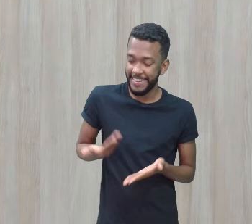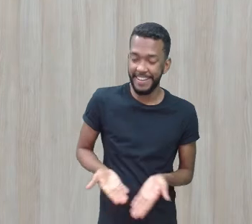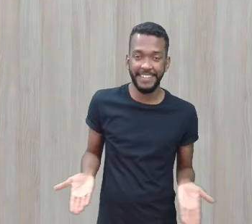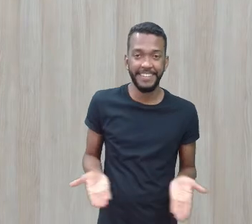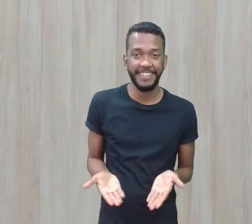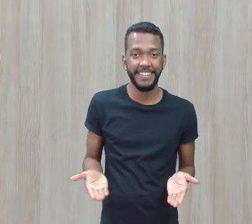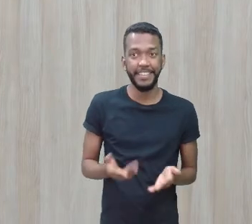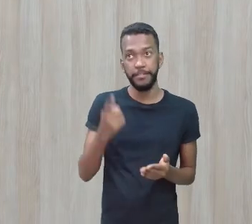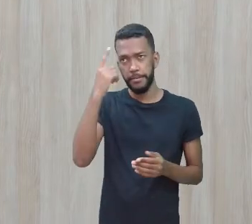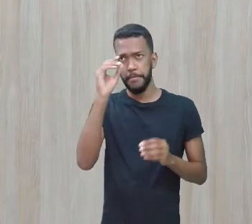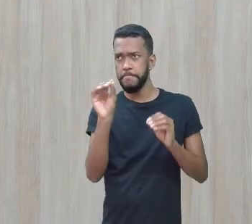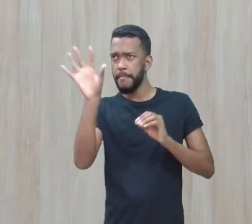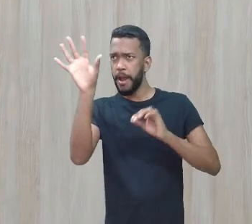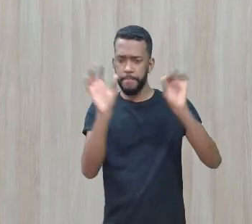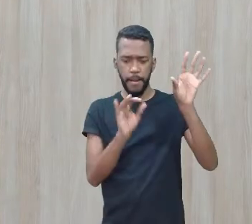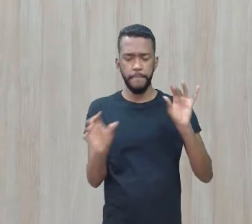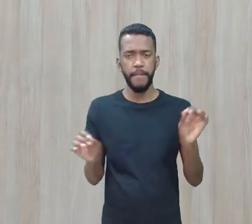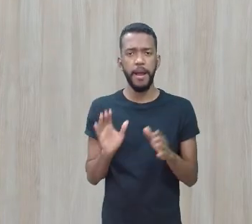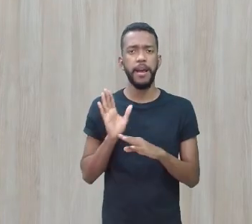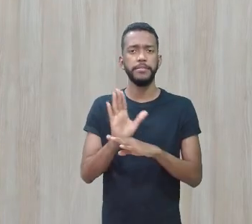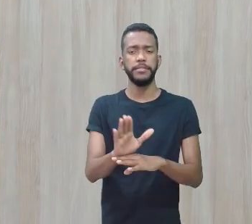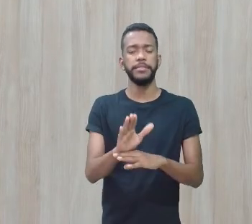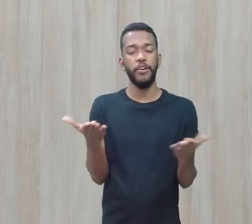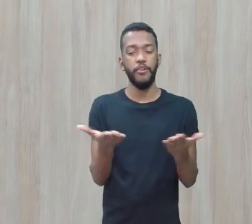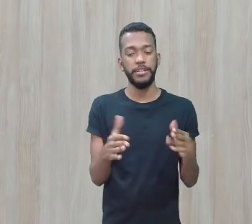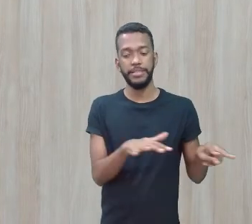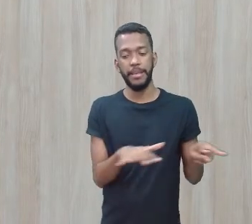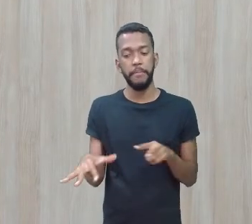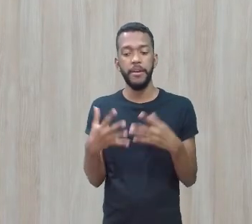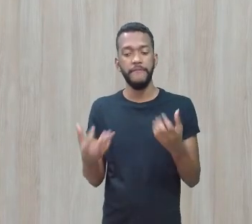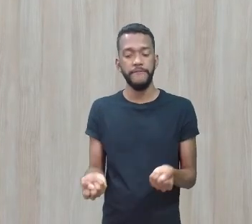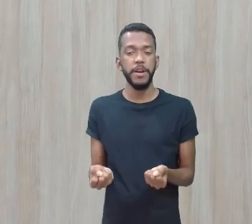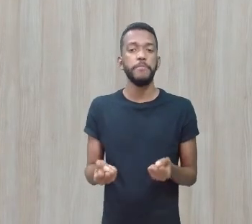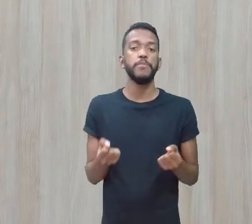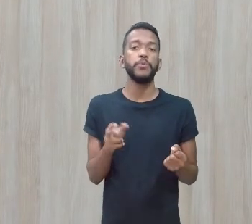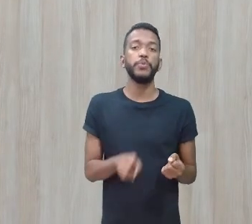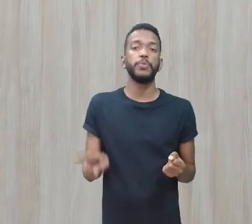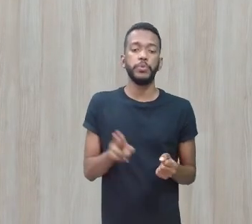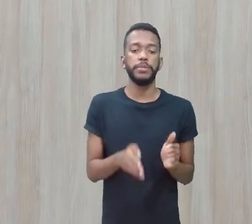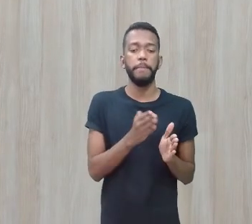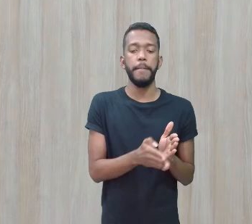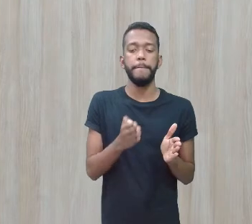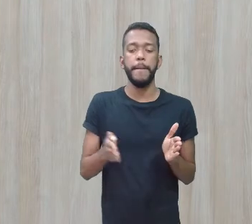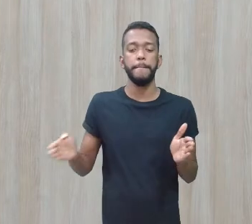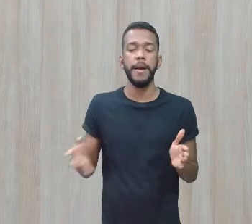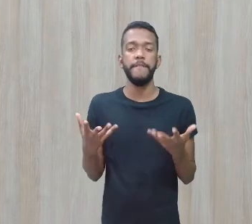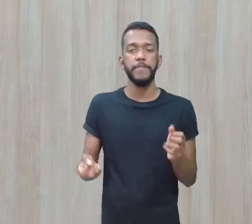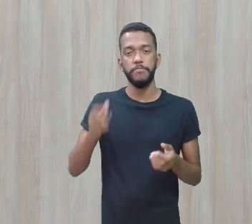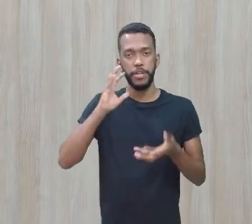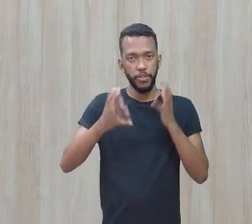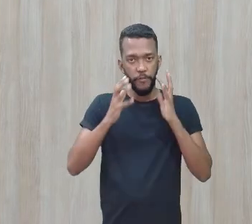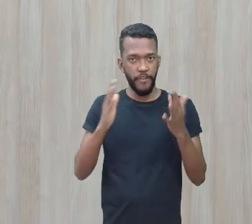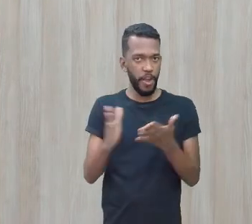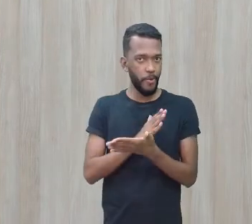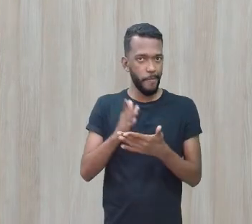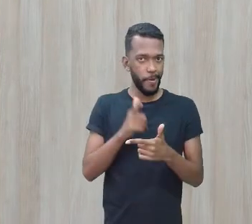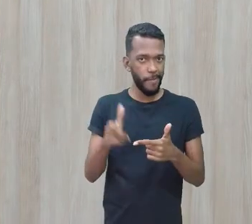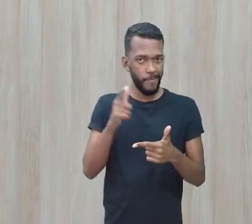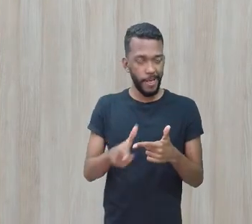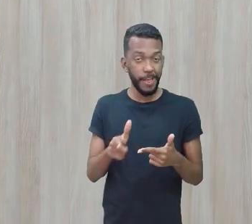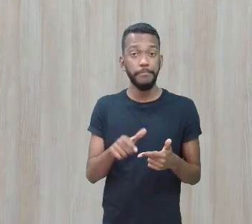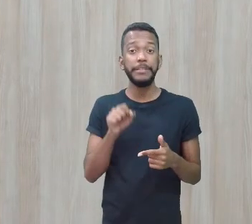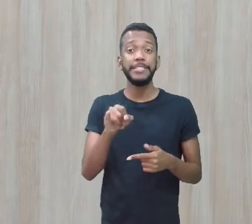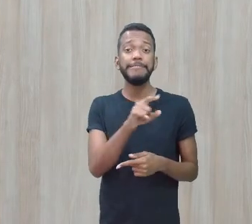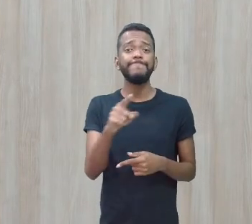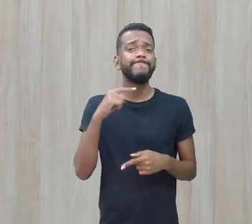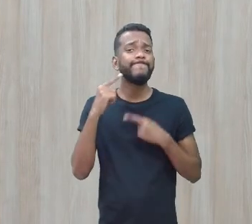mapinha mental vai auxiliar bastante nessa semana, porque a gente vai utilizar essas ideias de fração para resolver alguns problemas. Então, se você